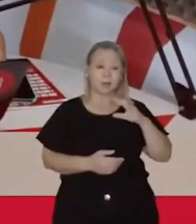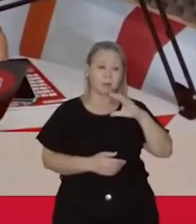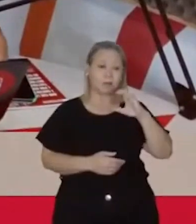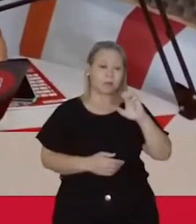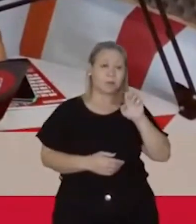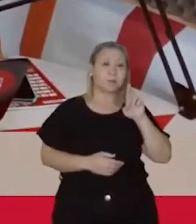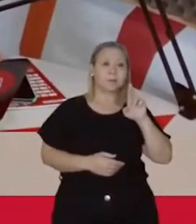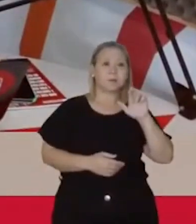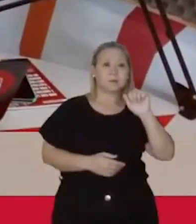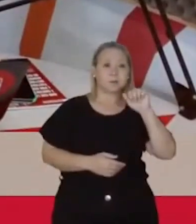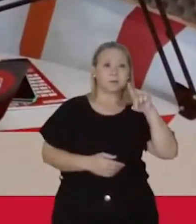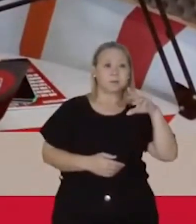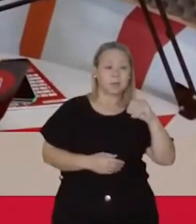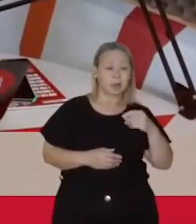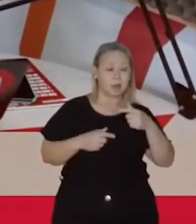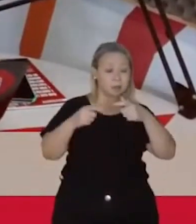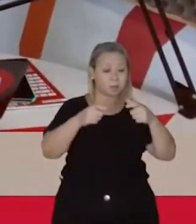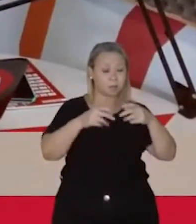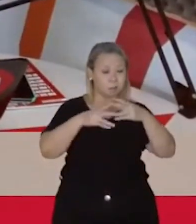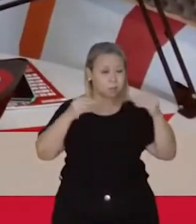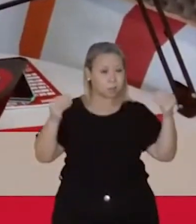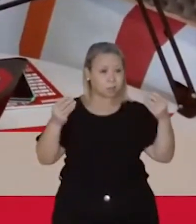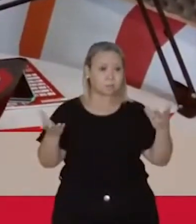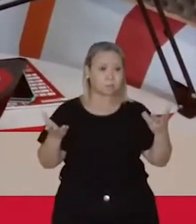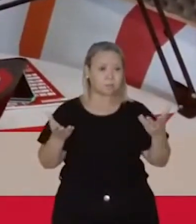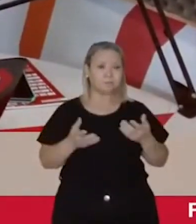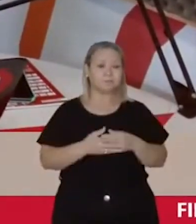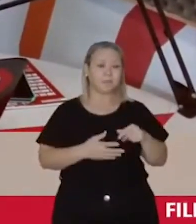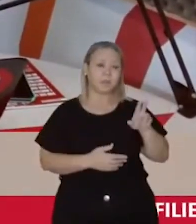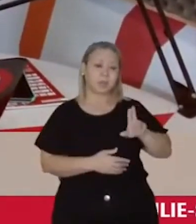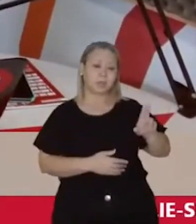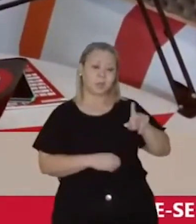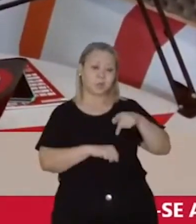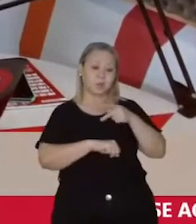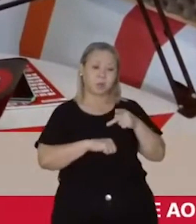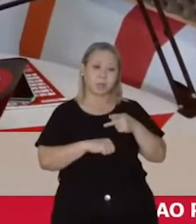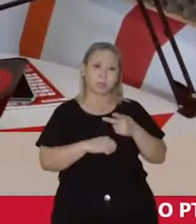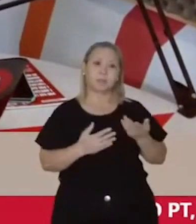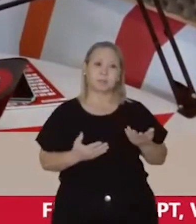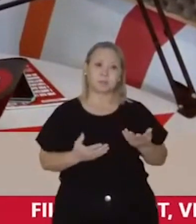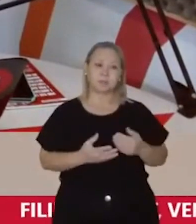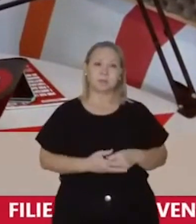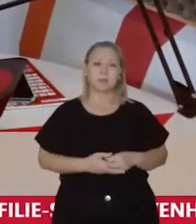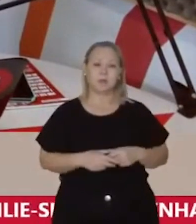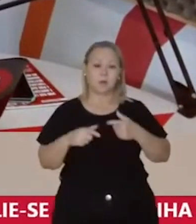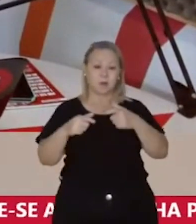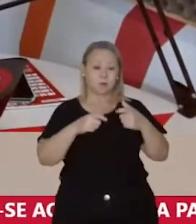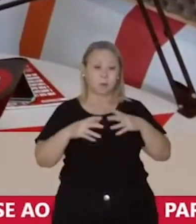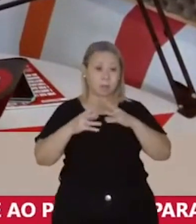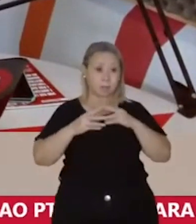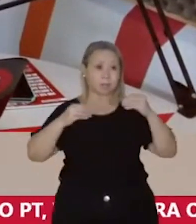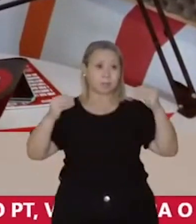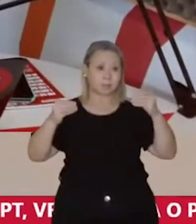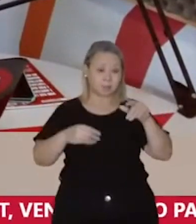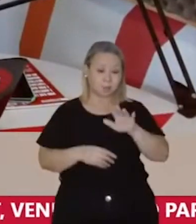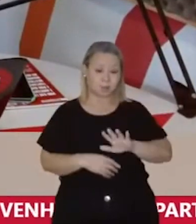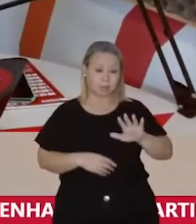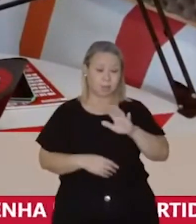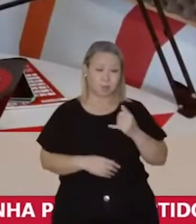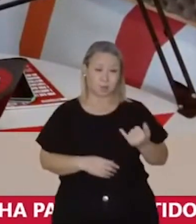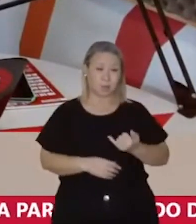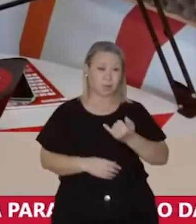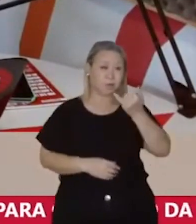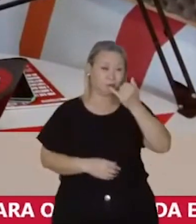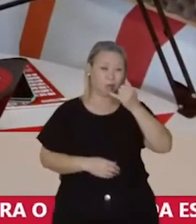gente consome no país. O Cerrado é uma região importantíssima para a fronte de